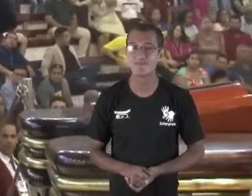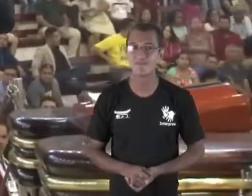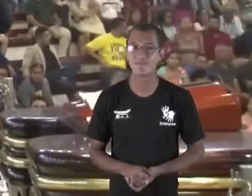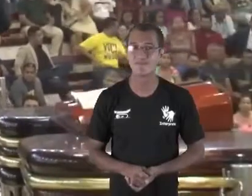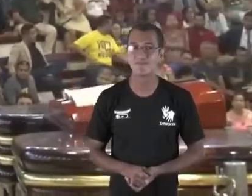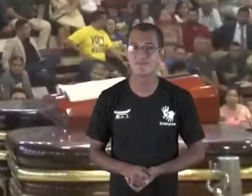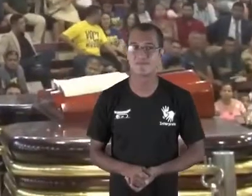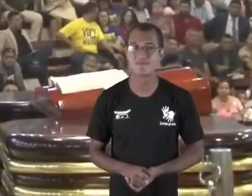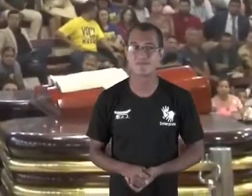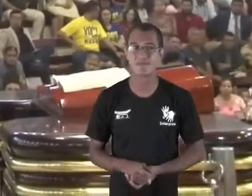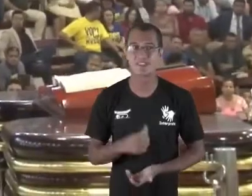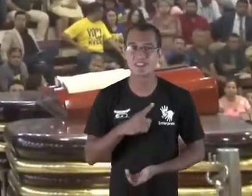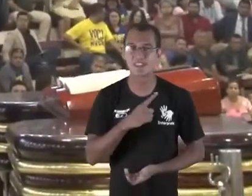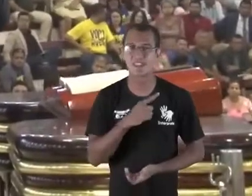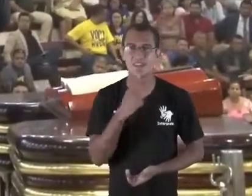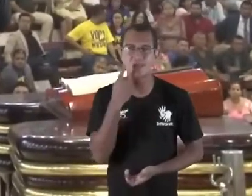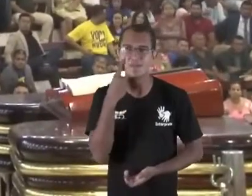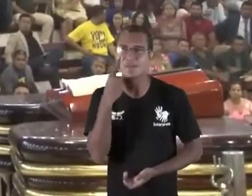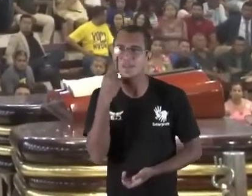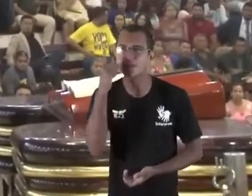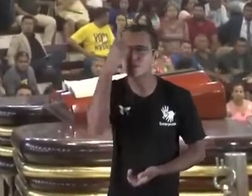Tem alguém chorando ali, ó.